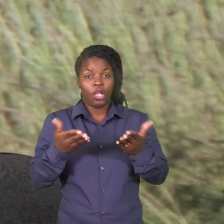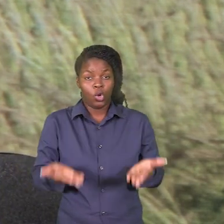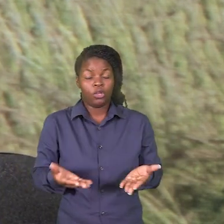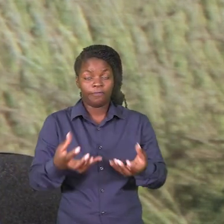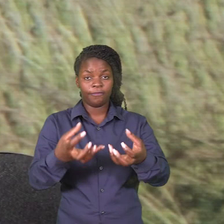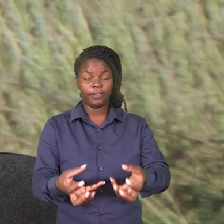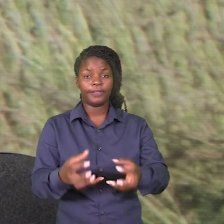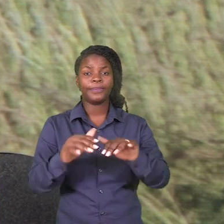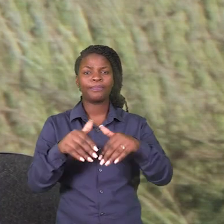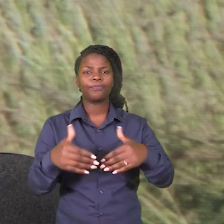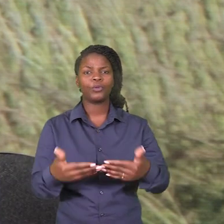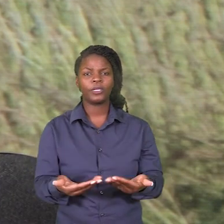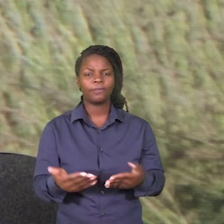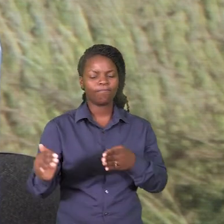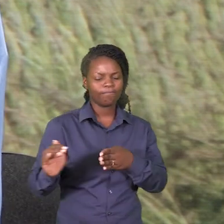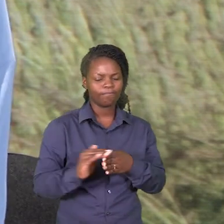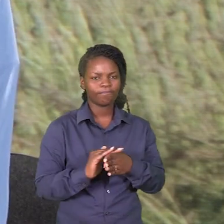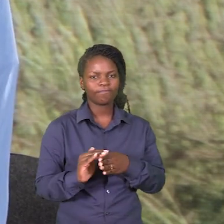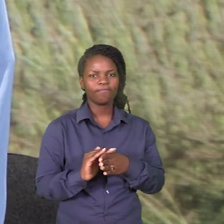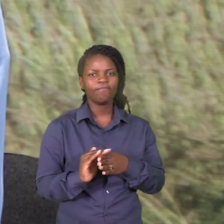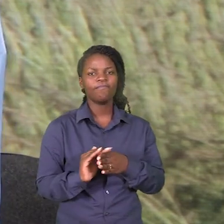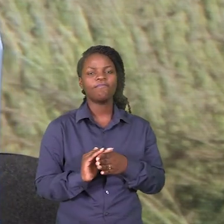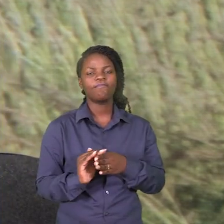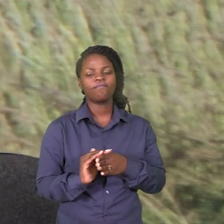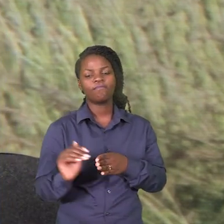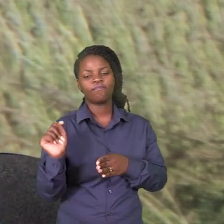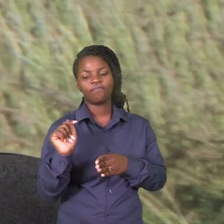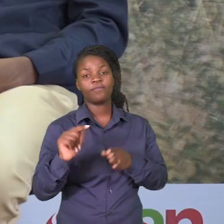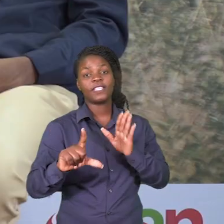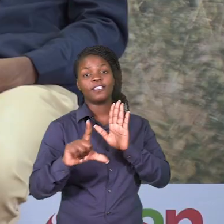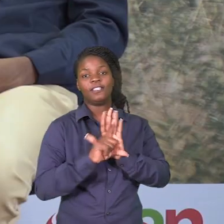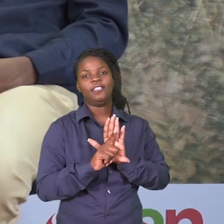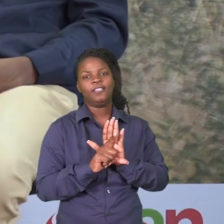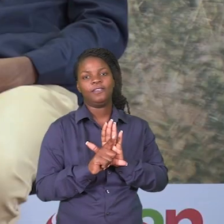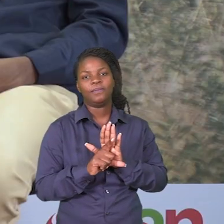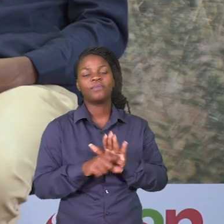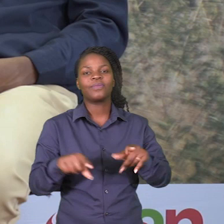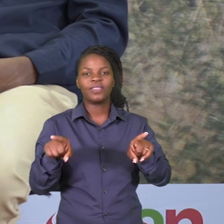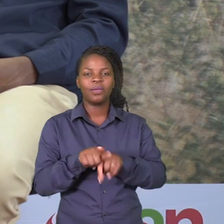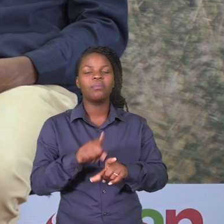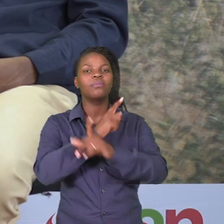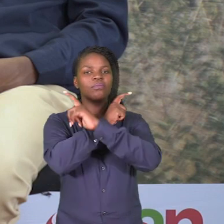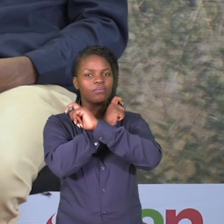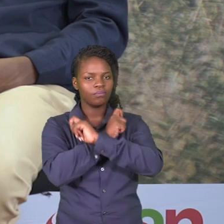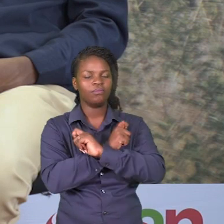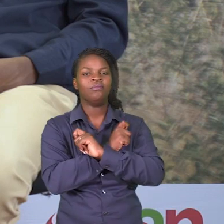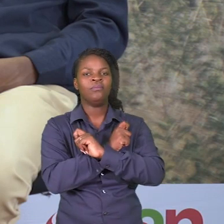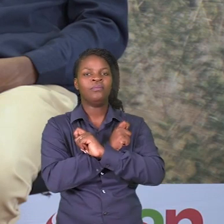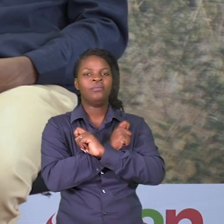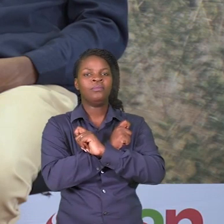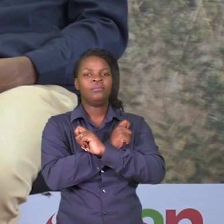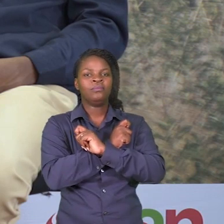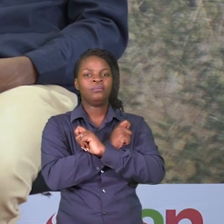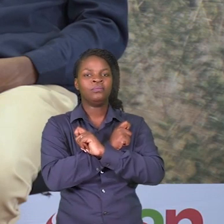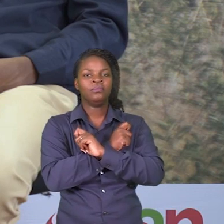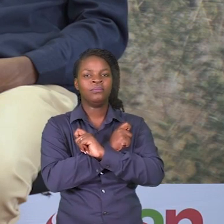implementada Então o que está a faltar é é a implementação não é mas também a regularização em termos de